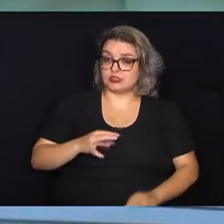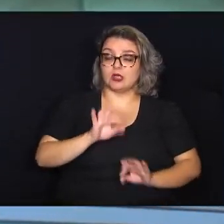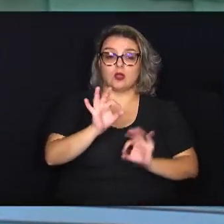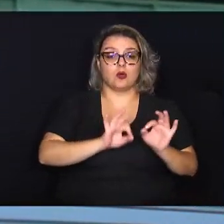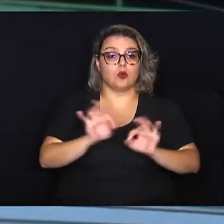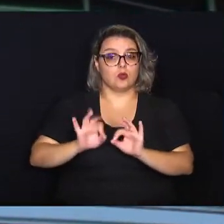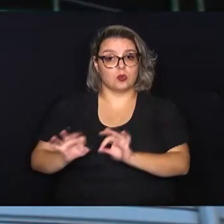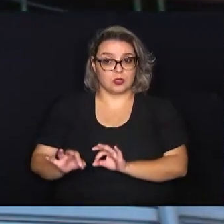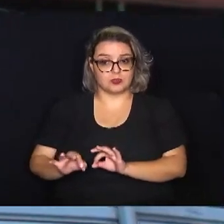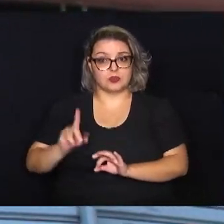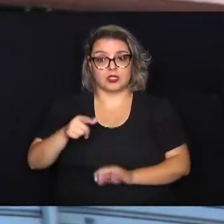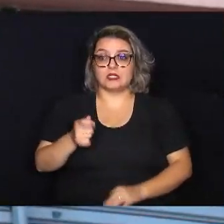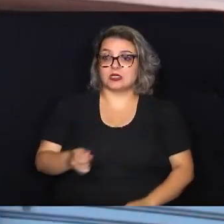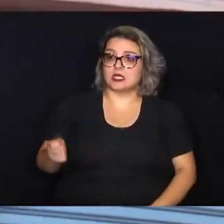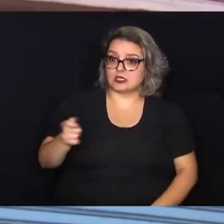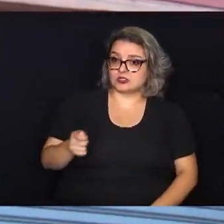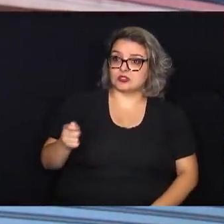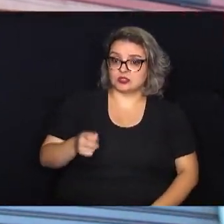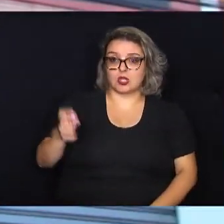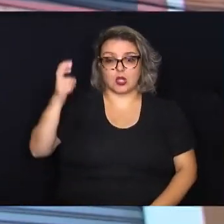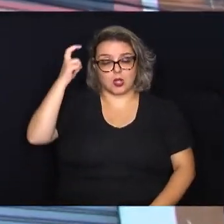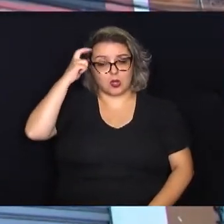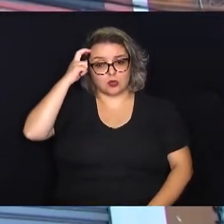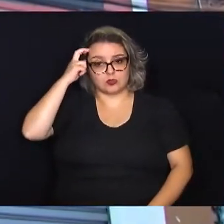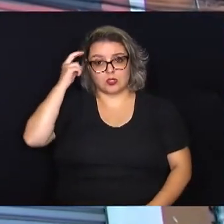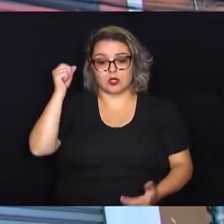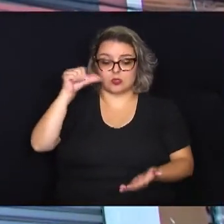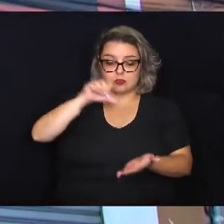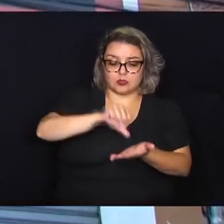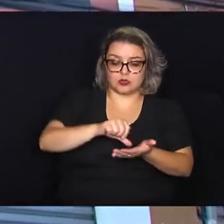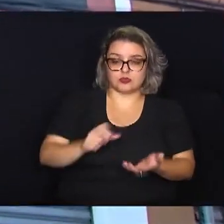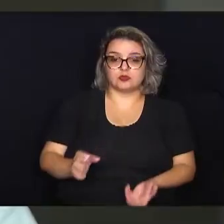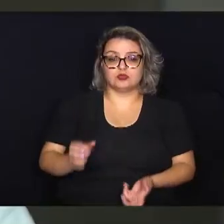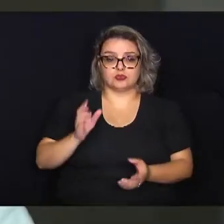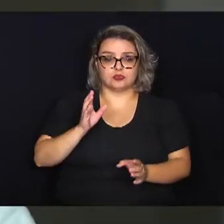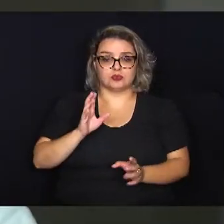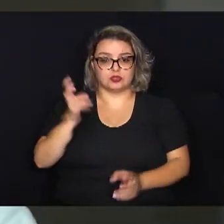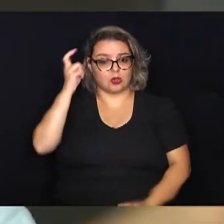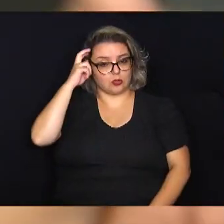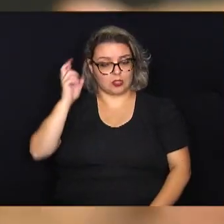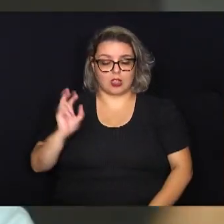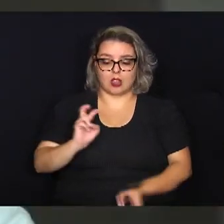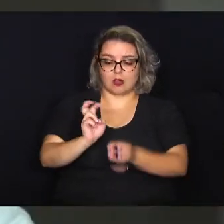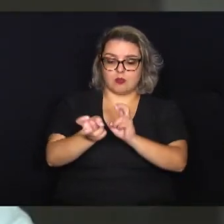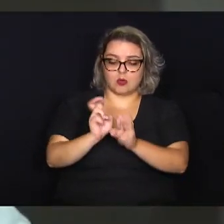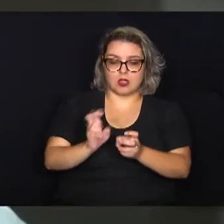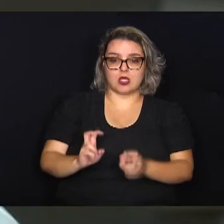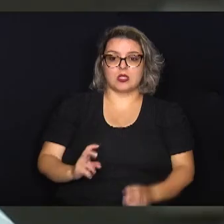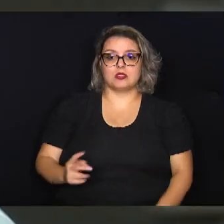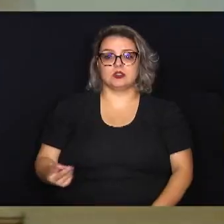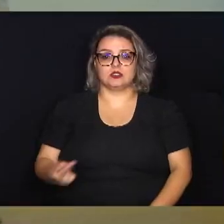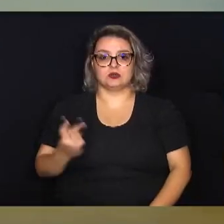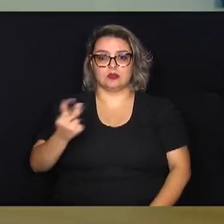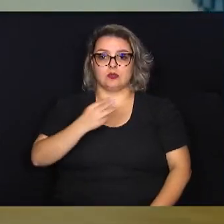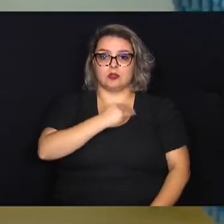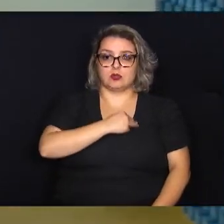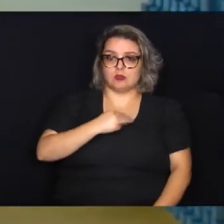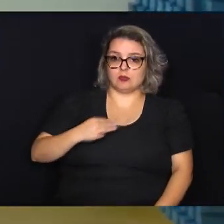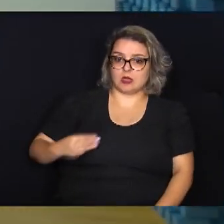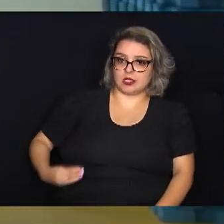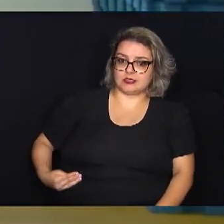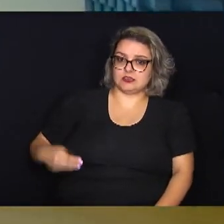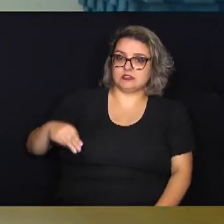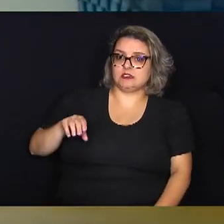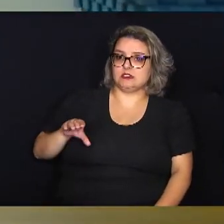organização é da Associação Cultural e Ponto de Cultura Capoeira de Valor, coordenada pelo mestre Cícero, que há mais